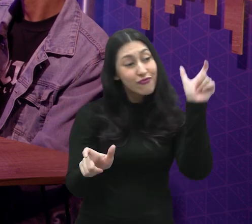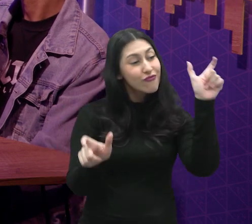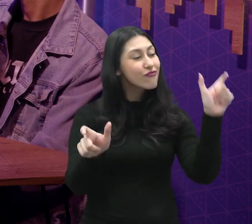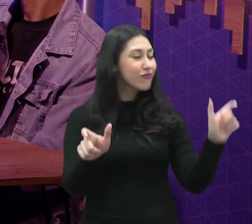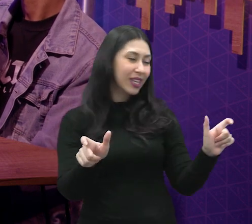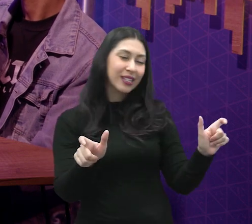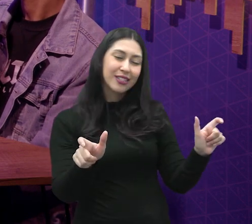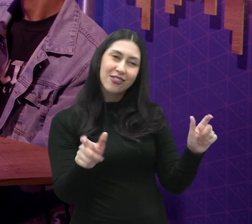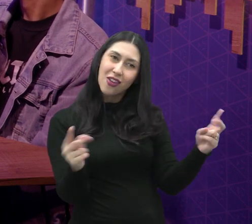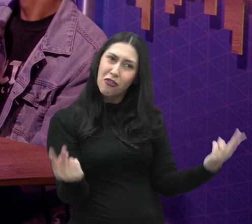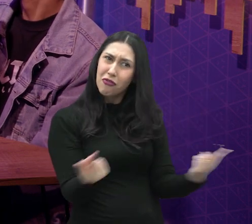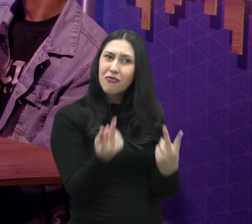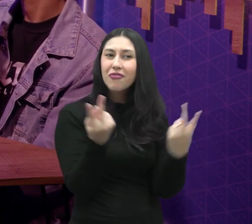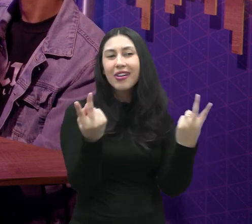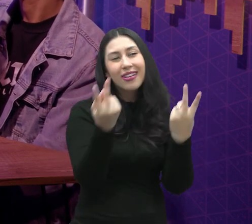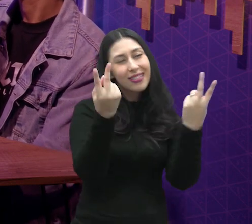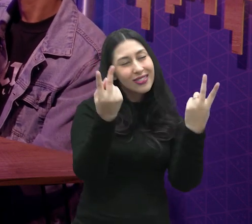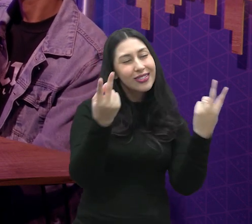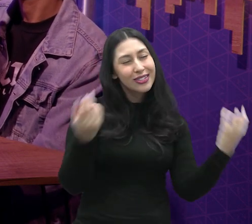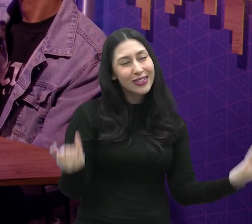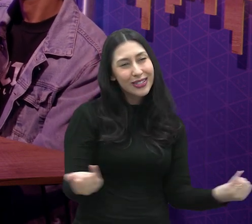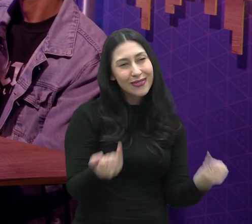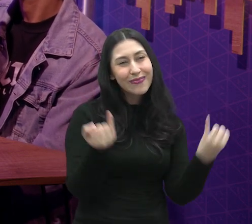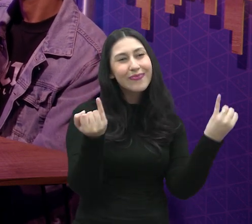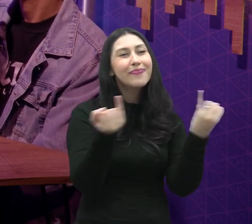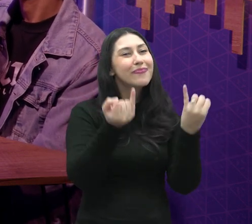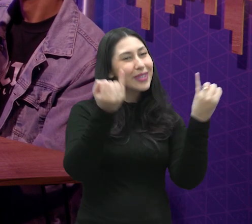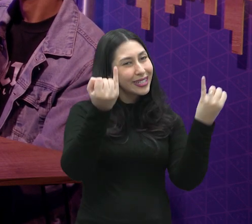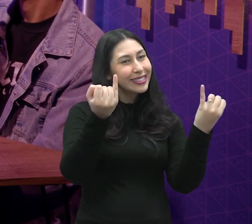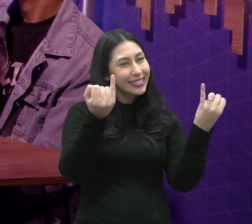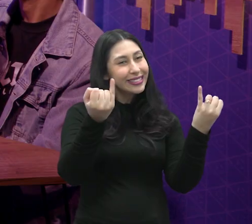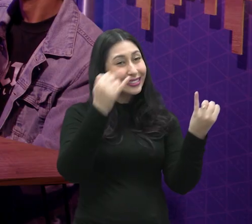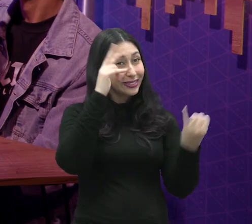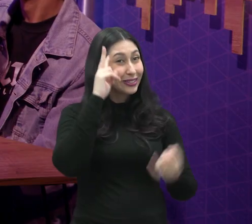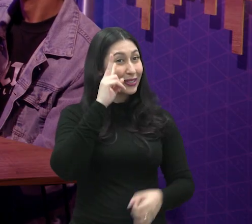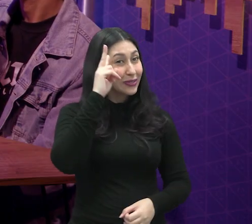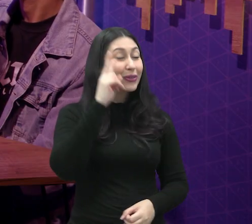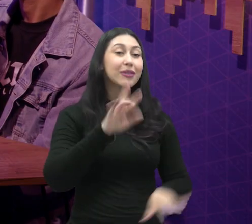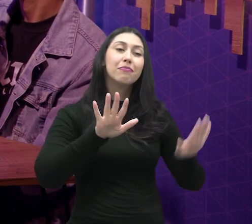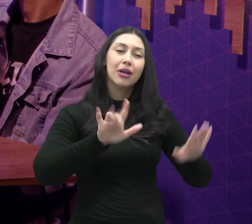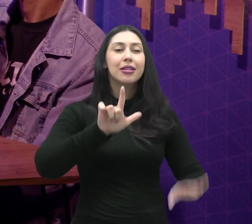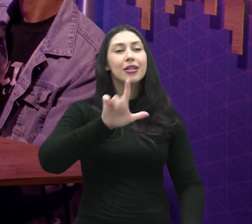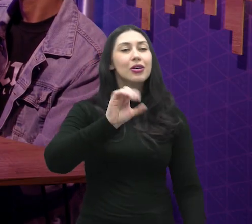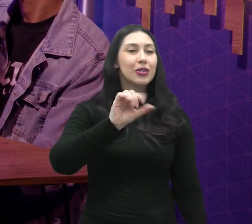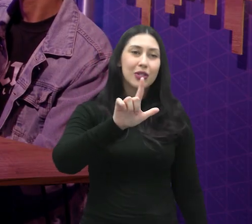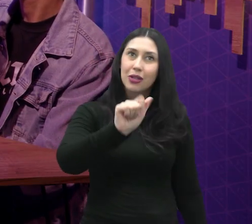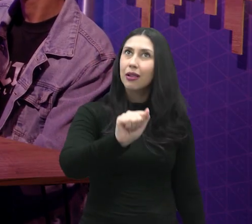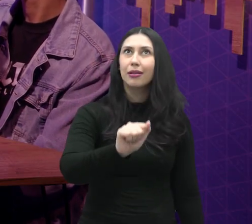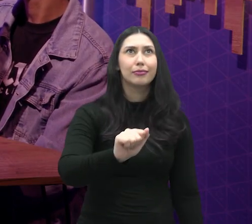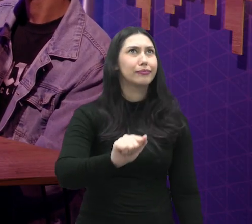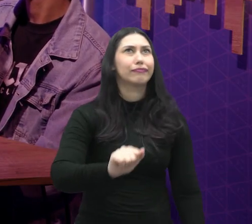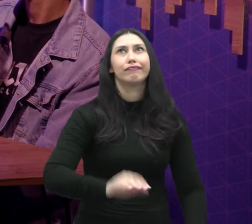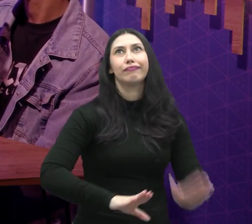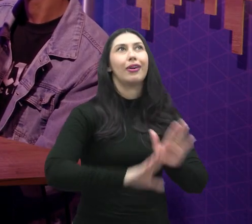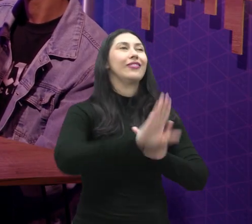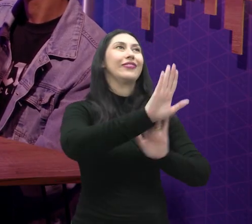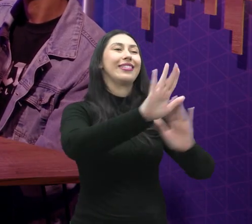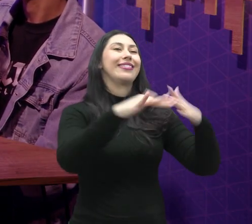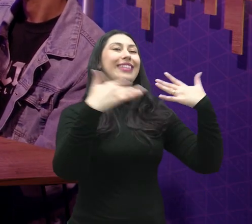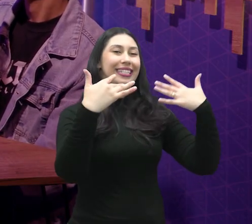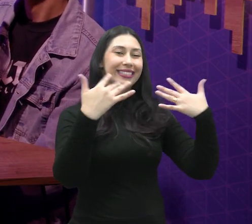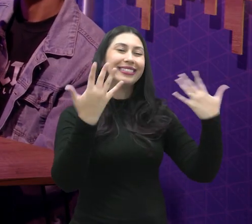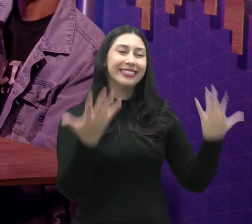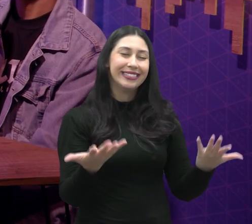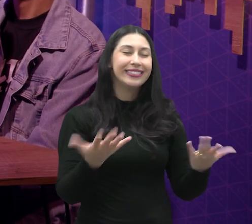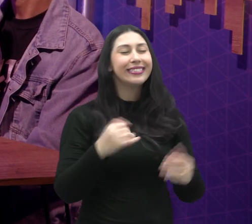tem a sua importância, sim, né, na trama, mas realmente a Lola ganha, né, demais a